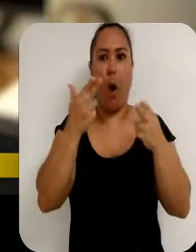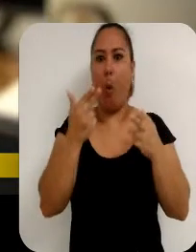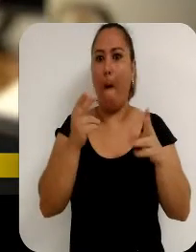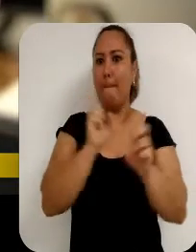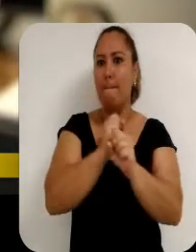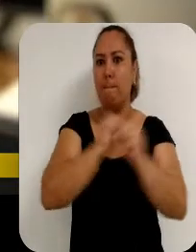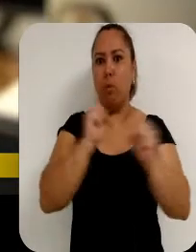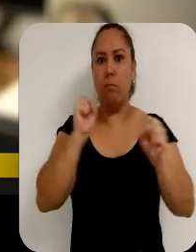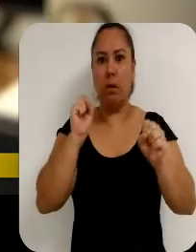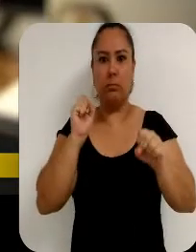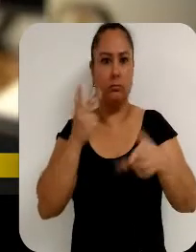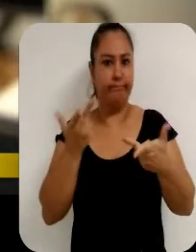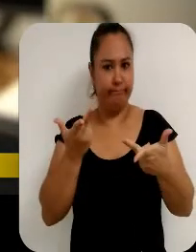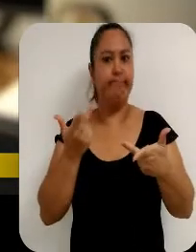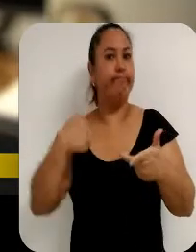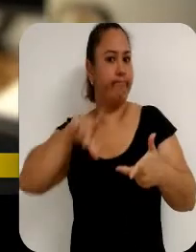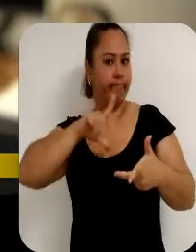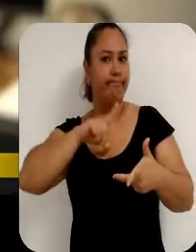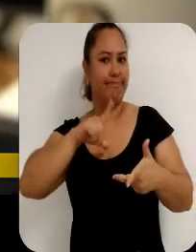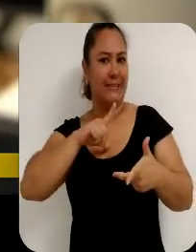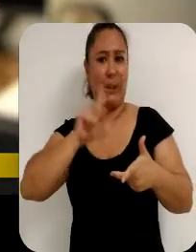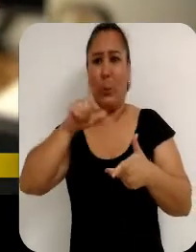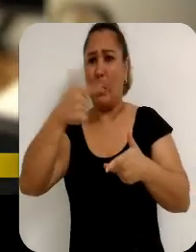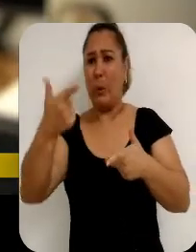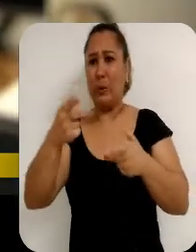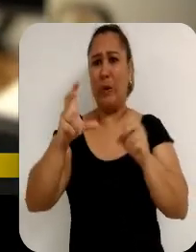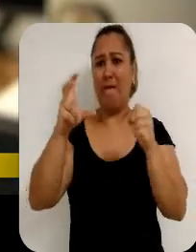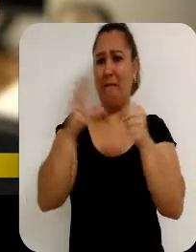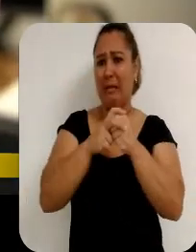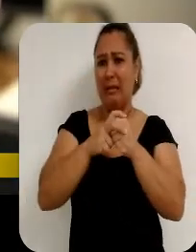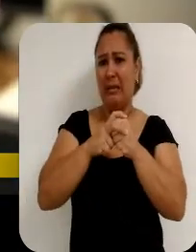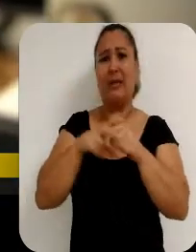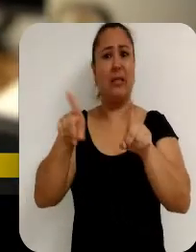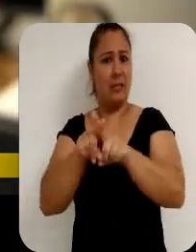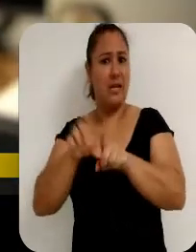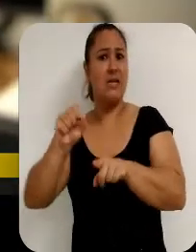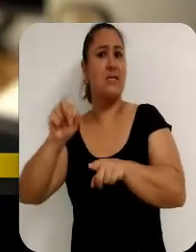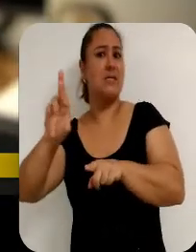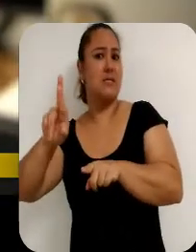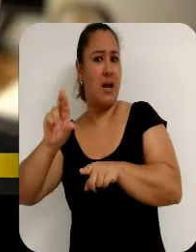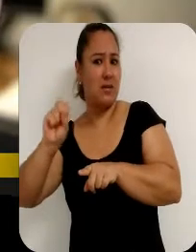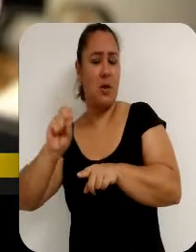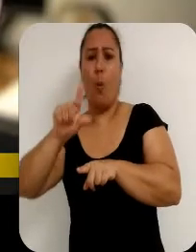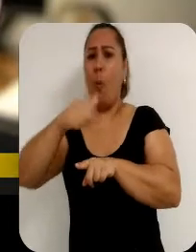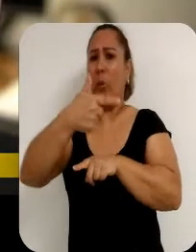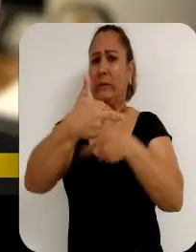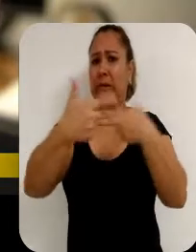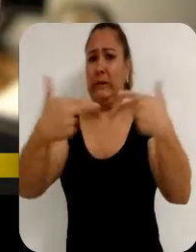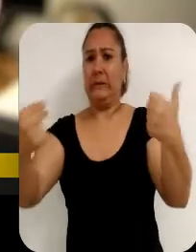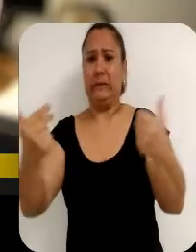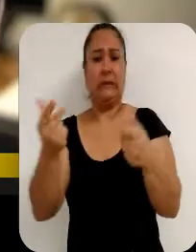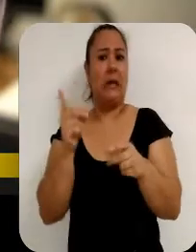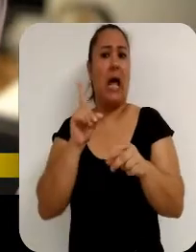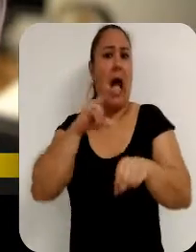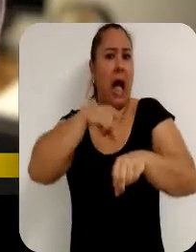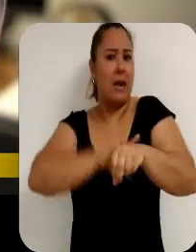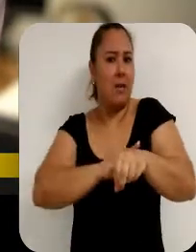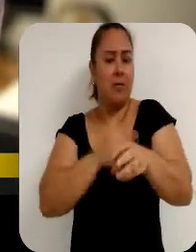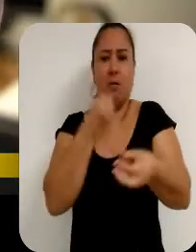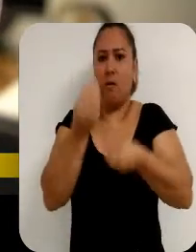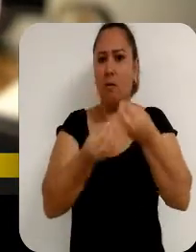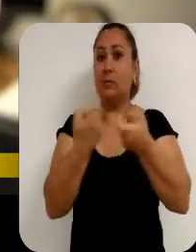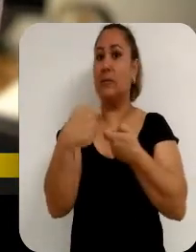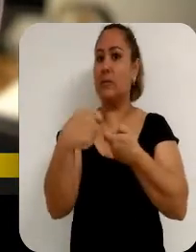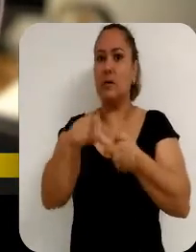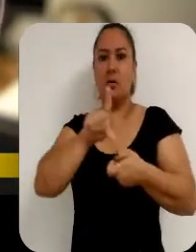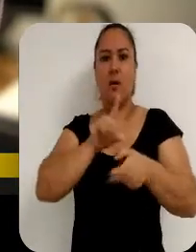e outros vírus de animais precisa de preparação e não pode ser ignorada. Então eu vou dizer para vocês aqui, é um